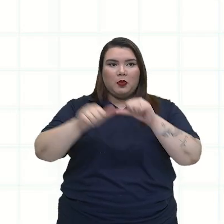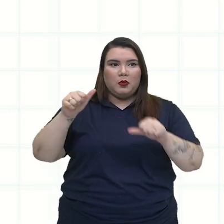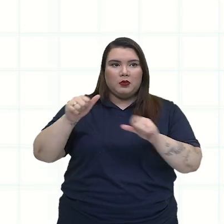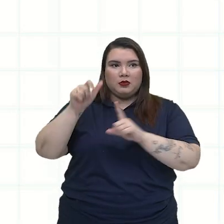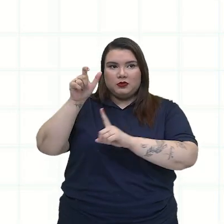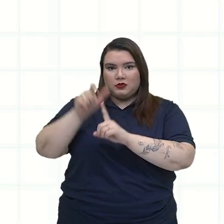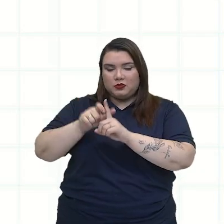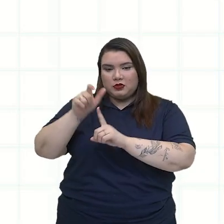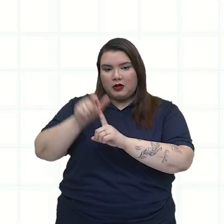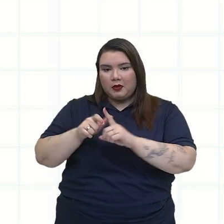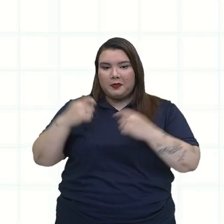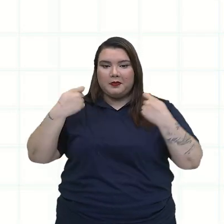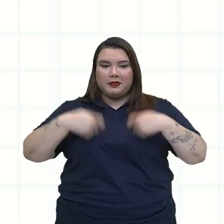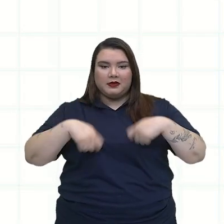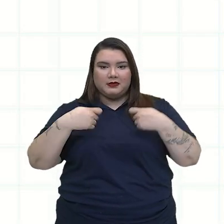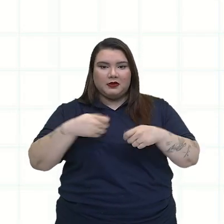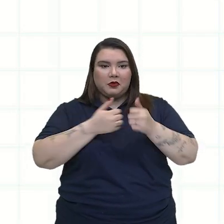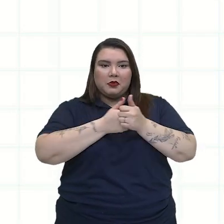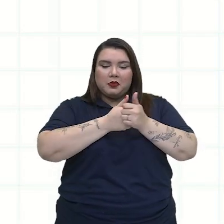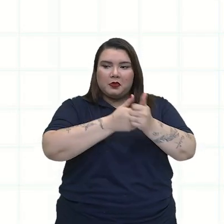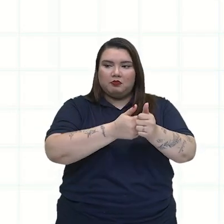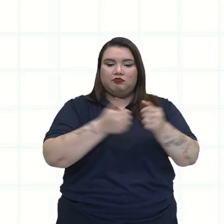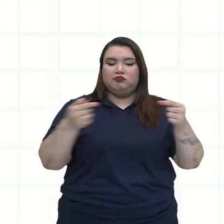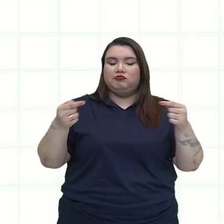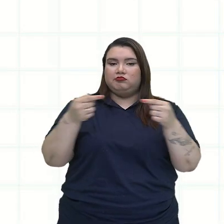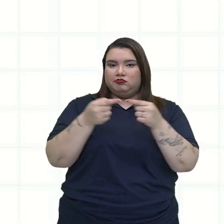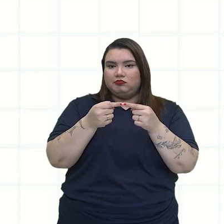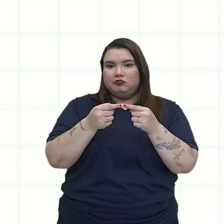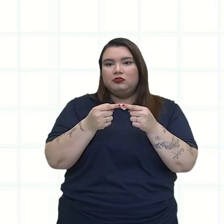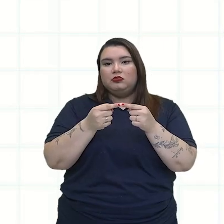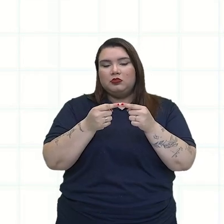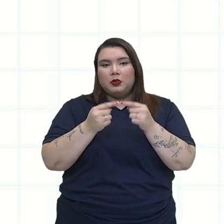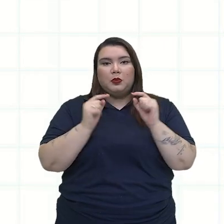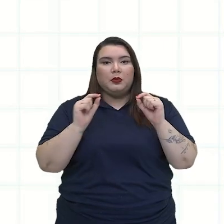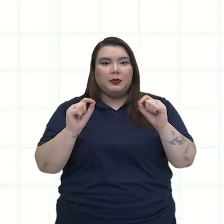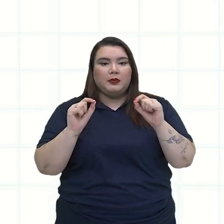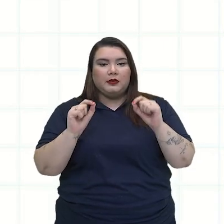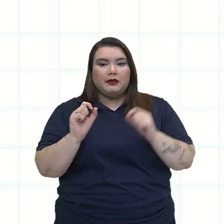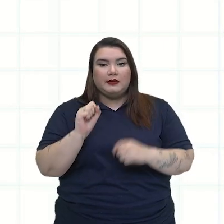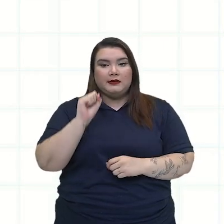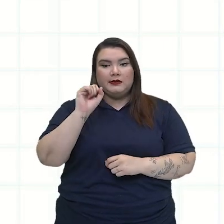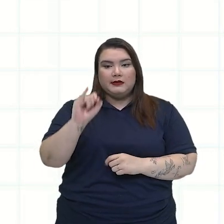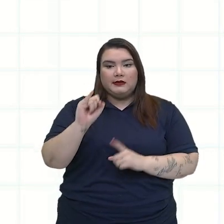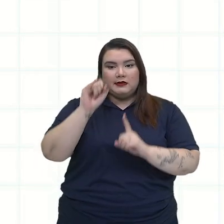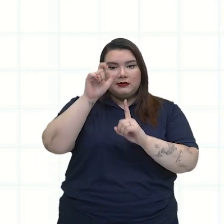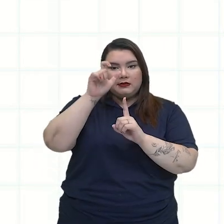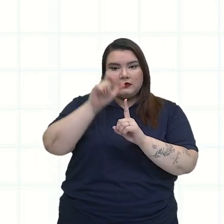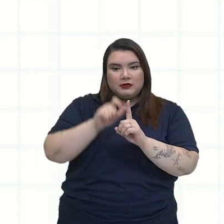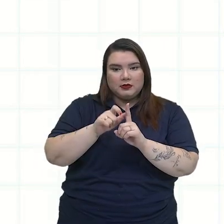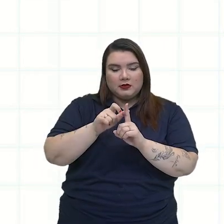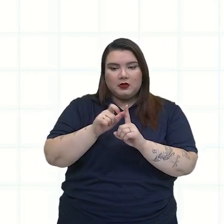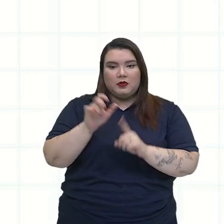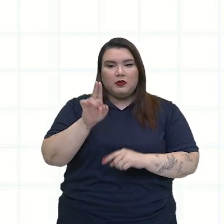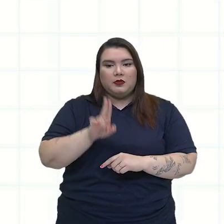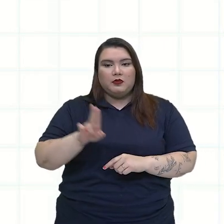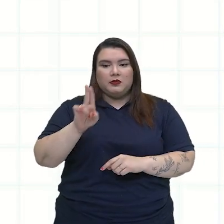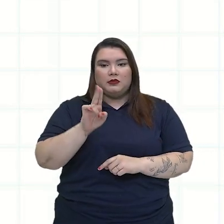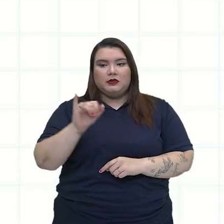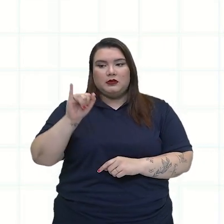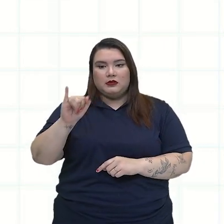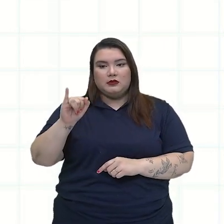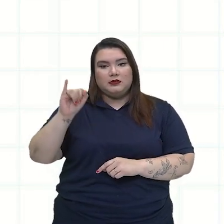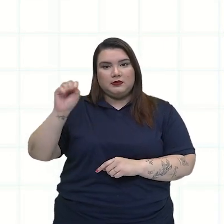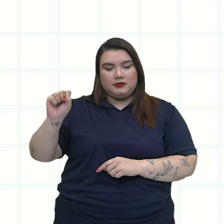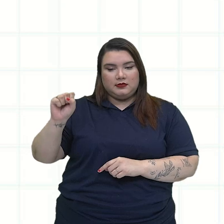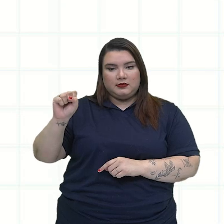pessoal, eu preciso seguir essa mesma ideia. Que, se for singular, eu vou usar o is. Então, my